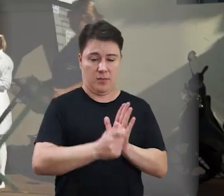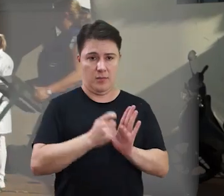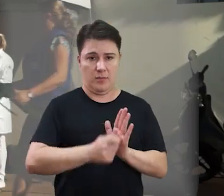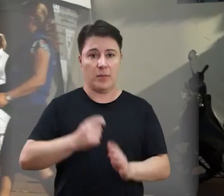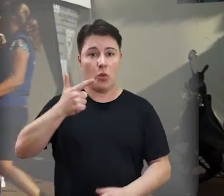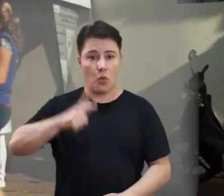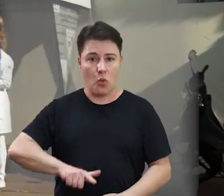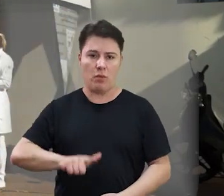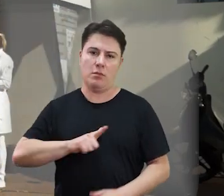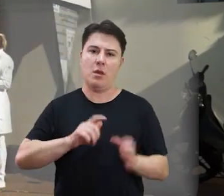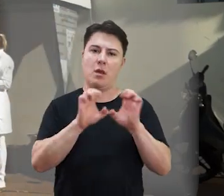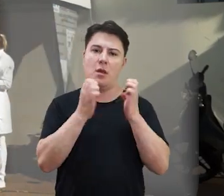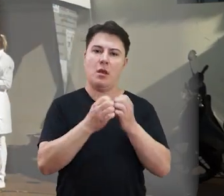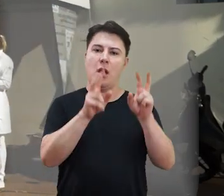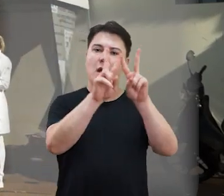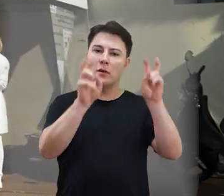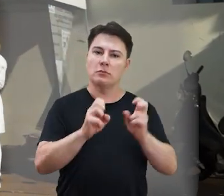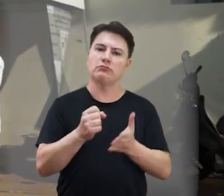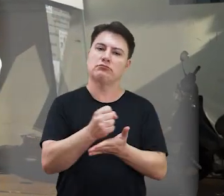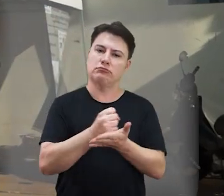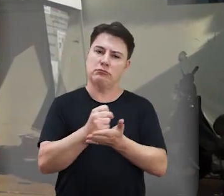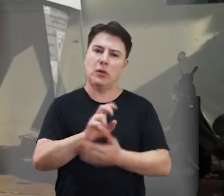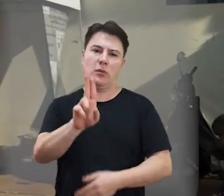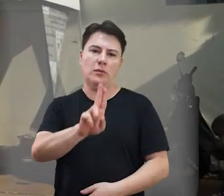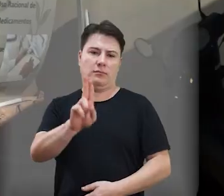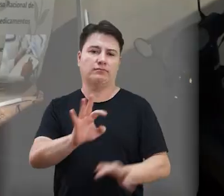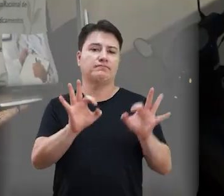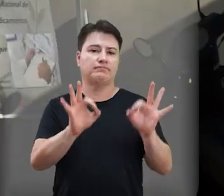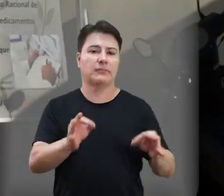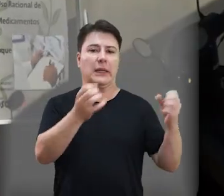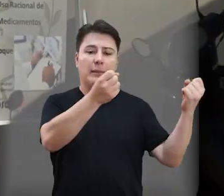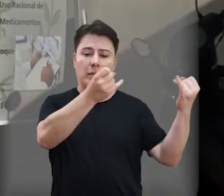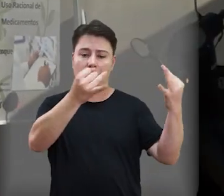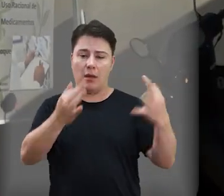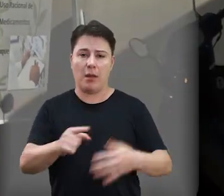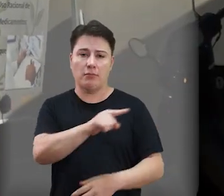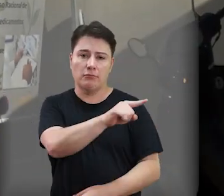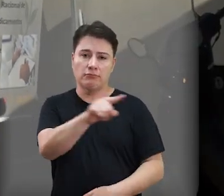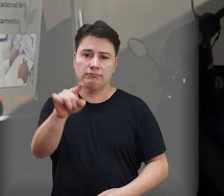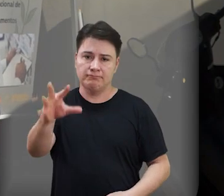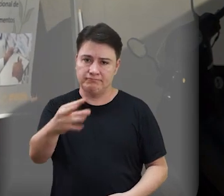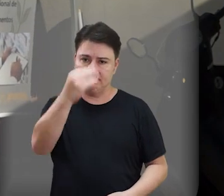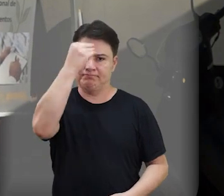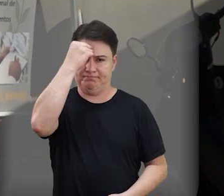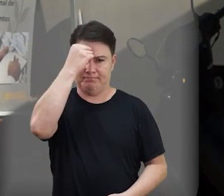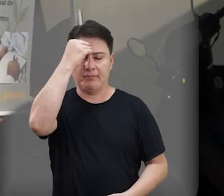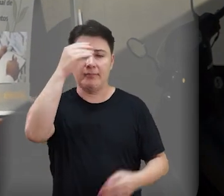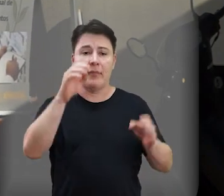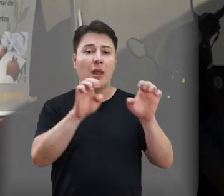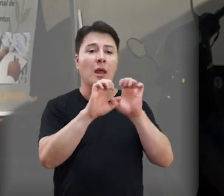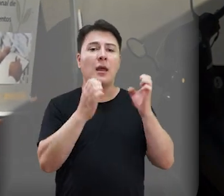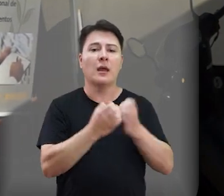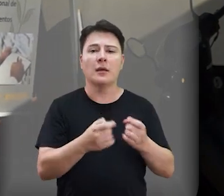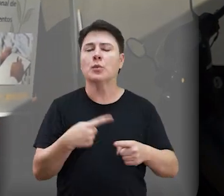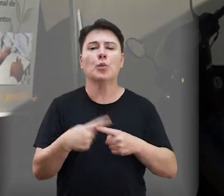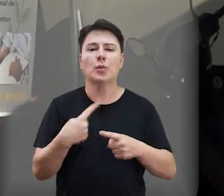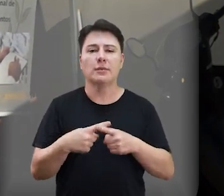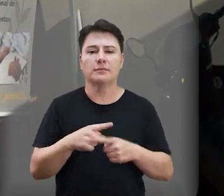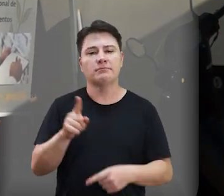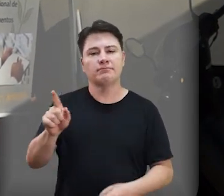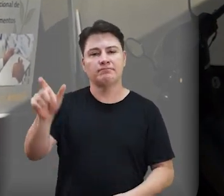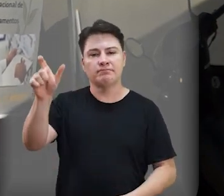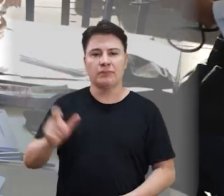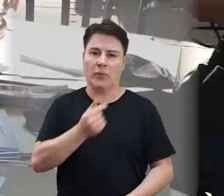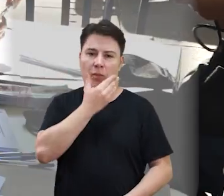conscientizar sobre questões como essas algumas unidades de saúde do município receberam mais uma edição da